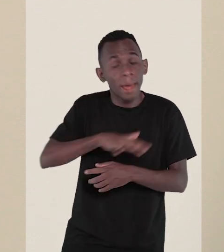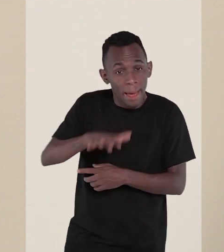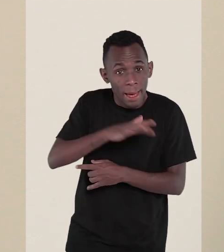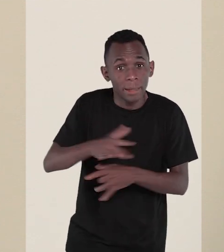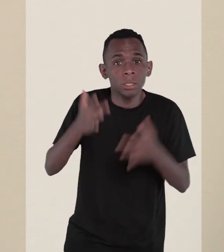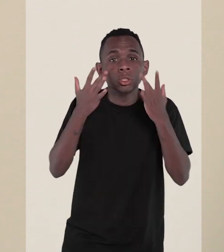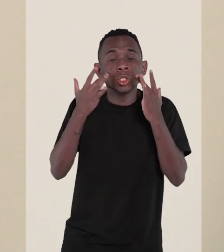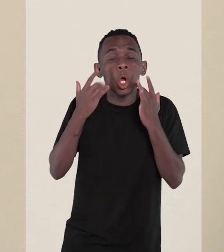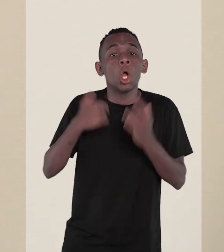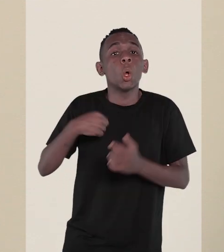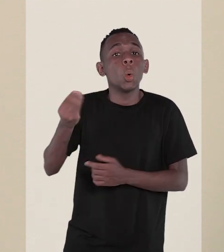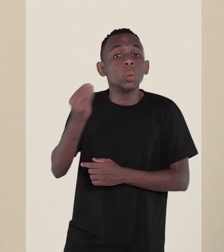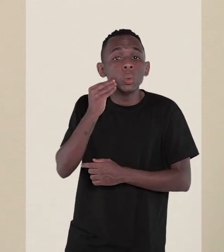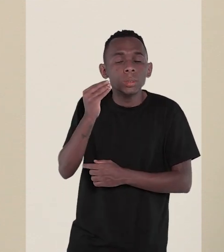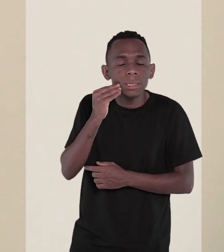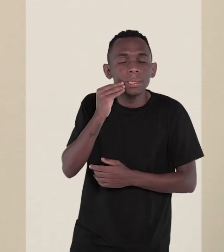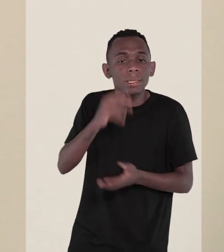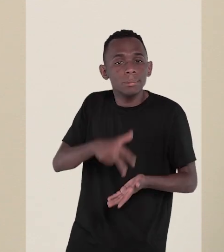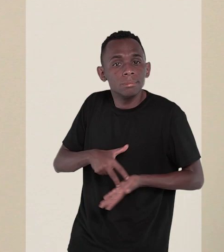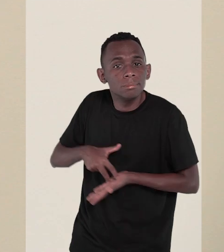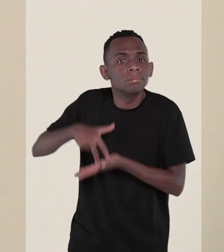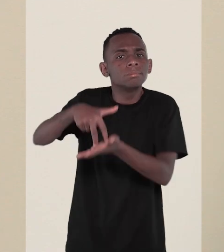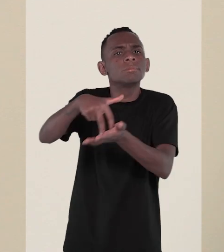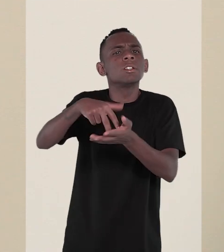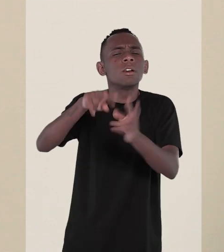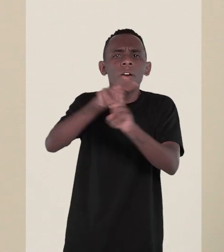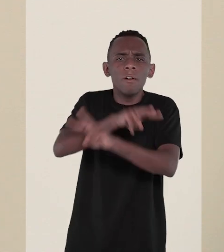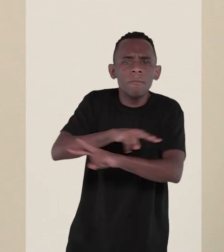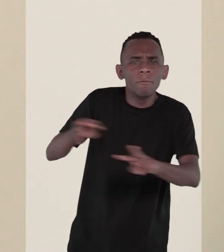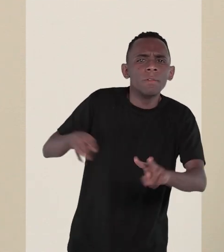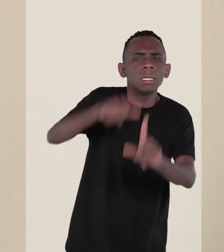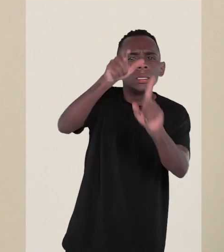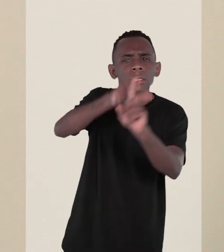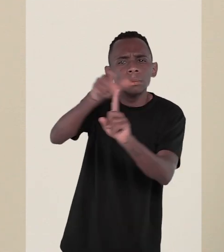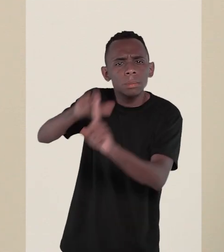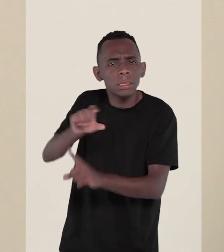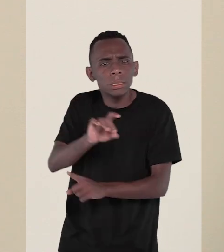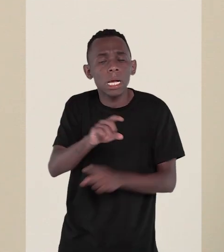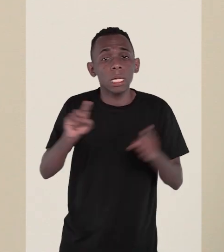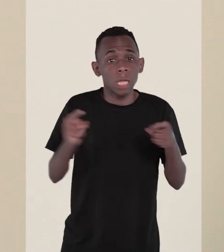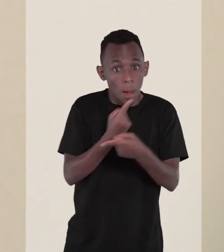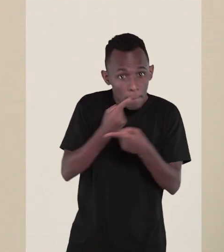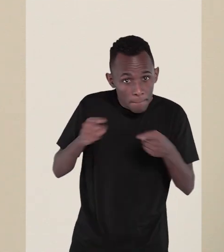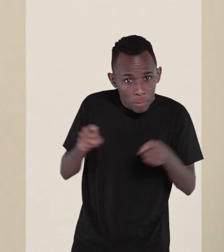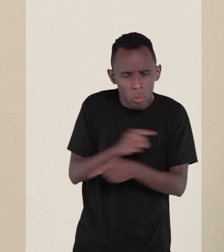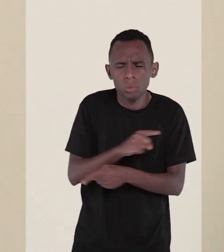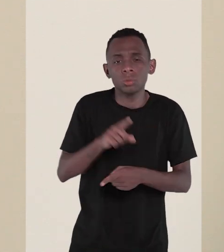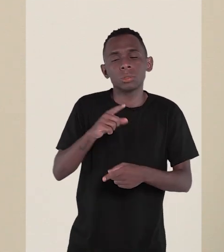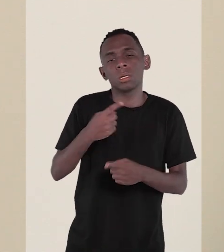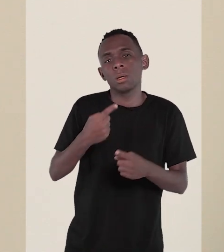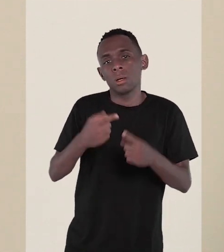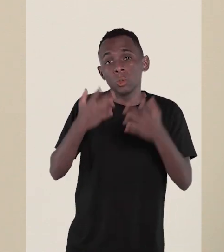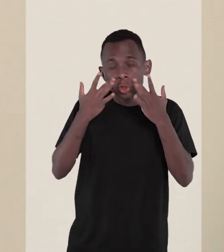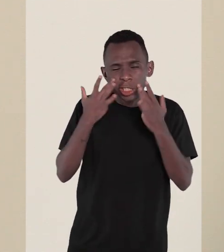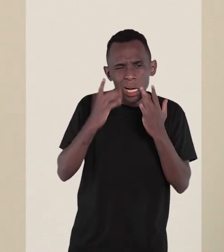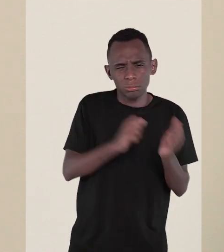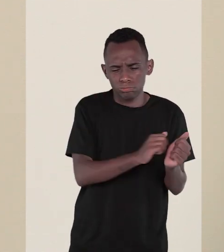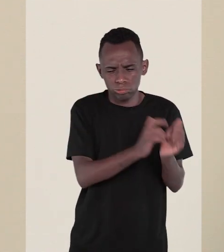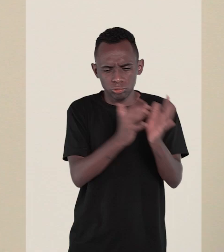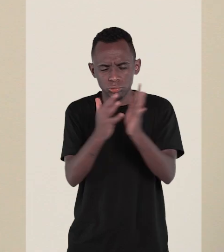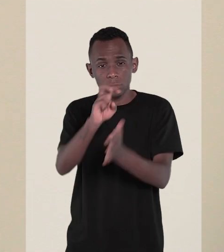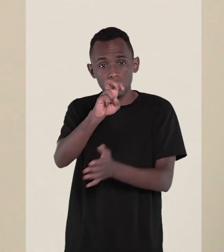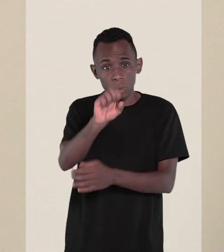eu tentei atuar nesse espetáculo, vendo as personagens de cada canção. Era um espetáculo de